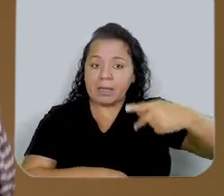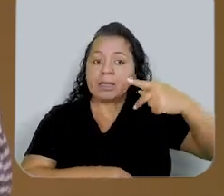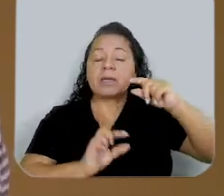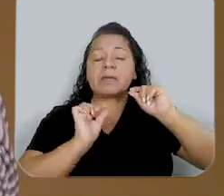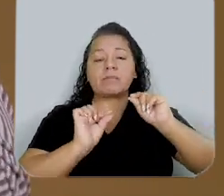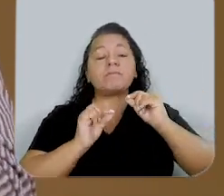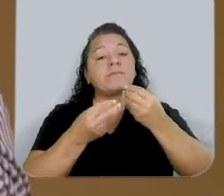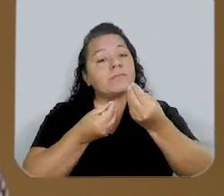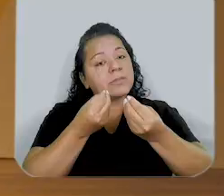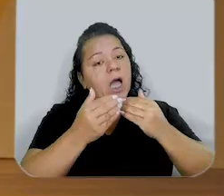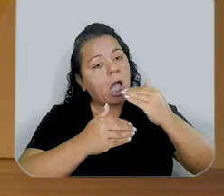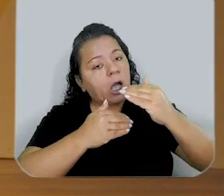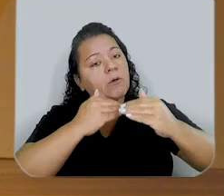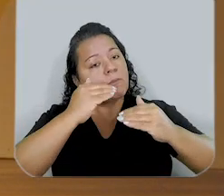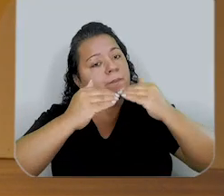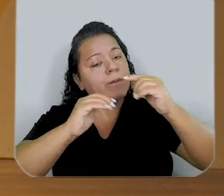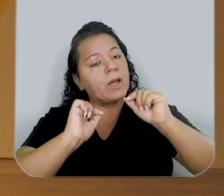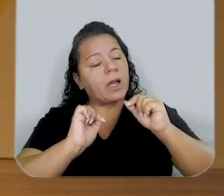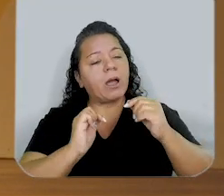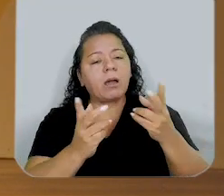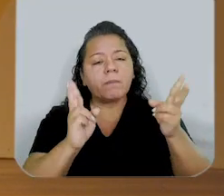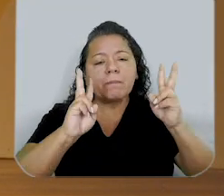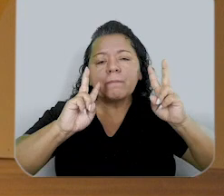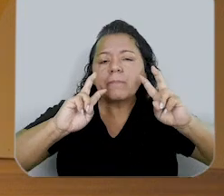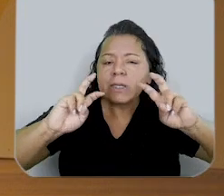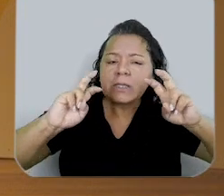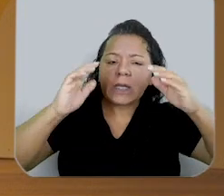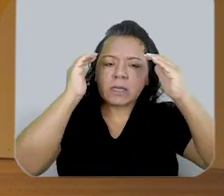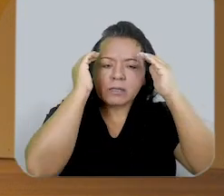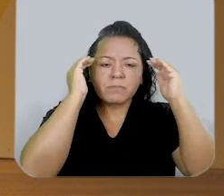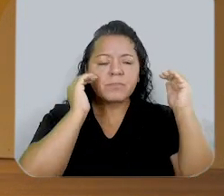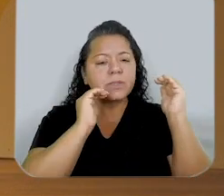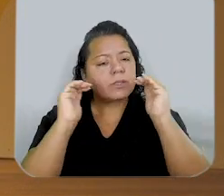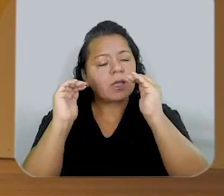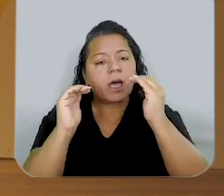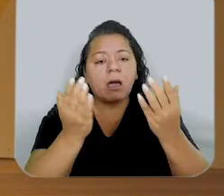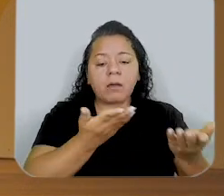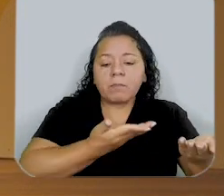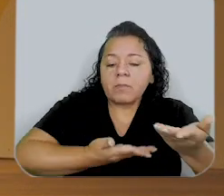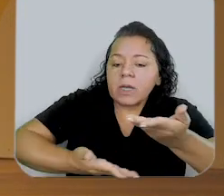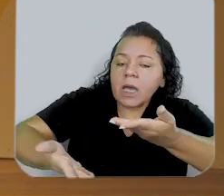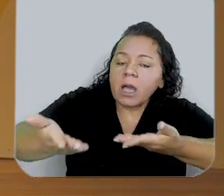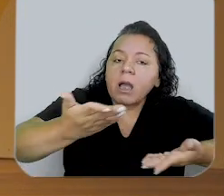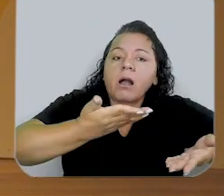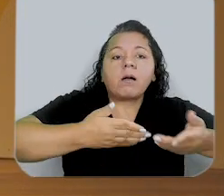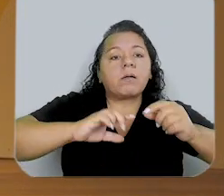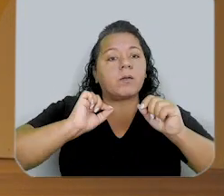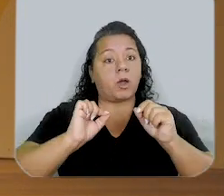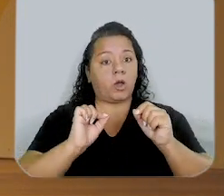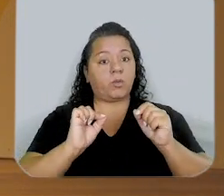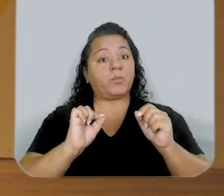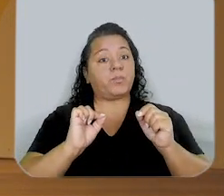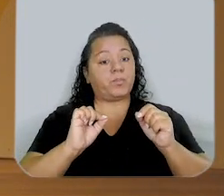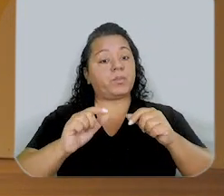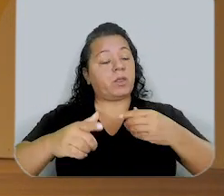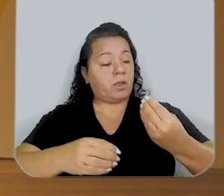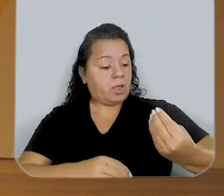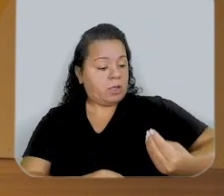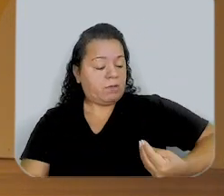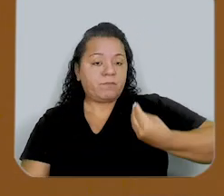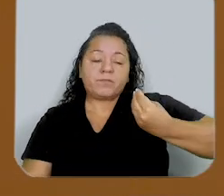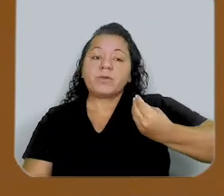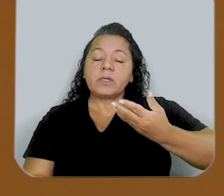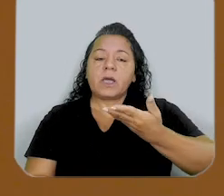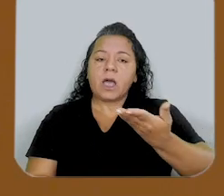processo, onde a gente começa a perceber e respeitar a participação dele no nosso modo de vida hoje. Então, o primeiro trabalho